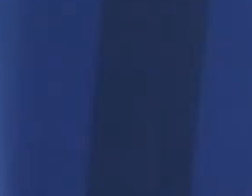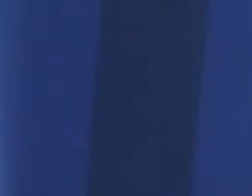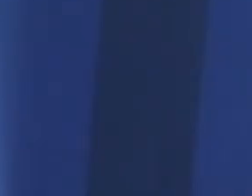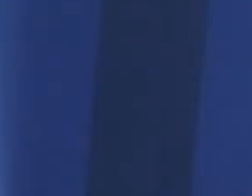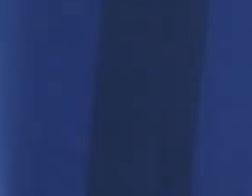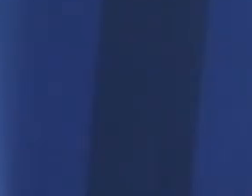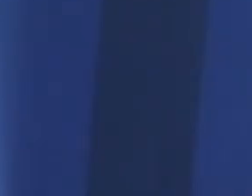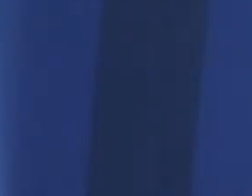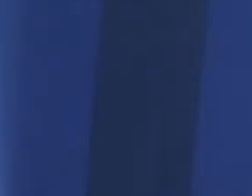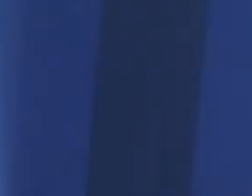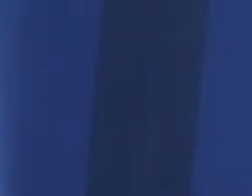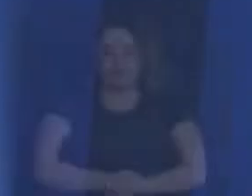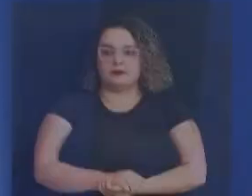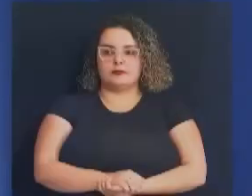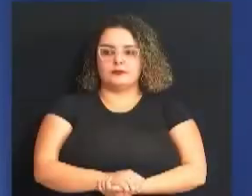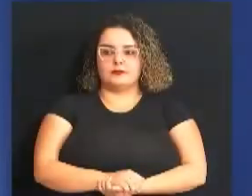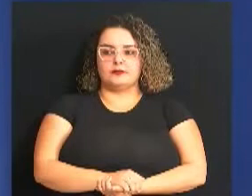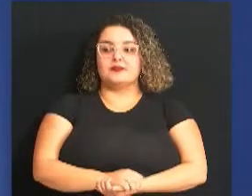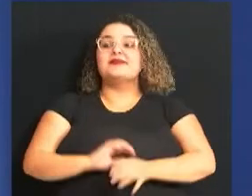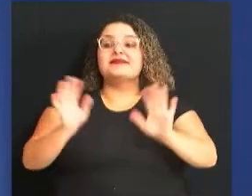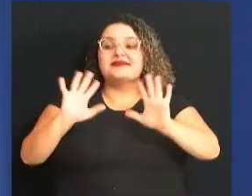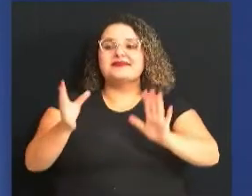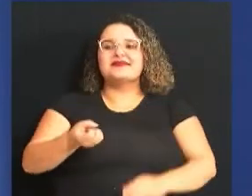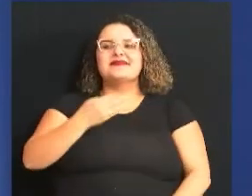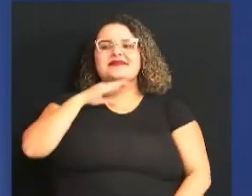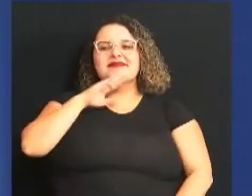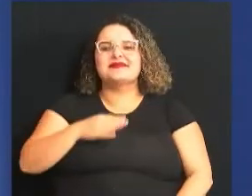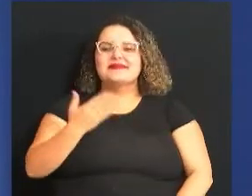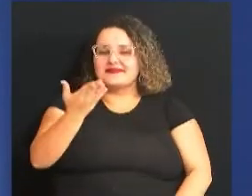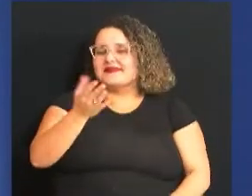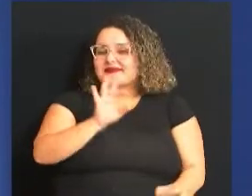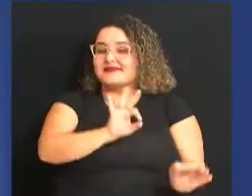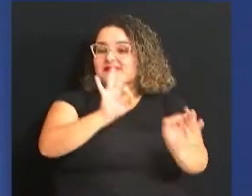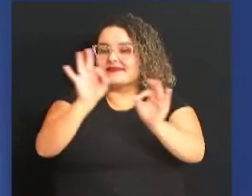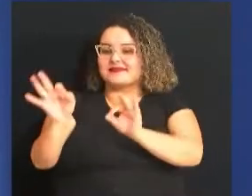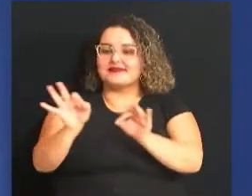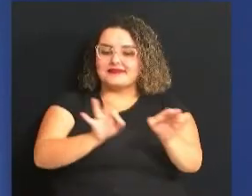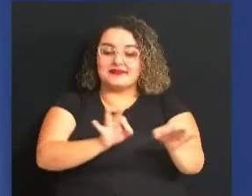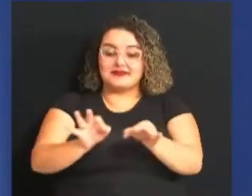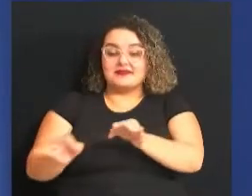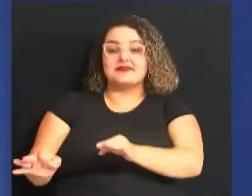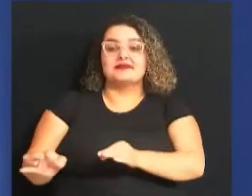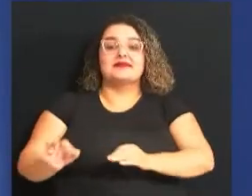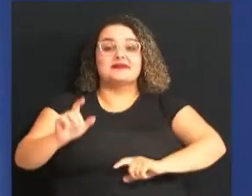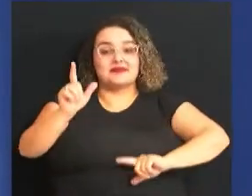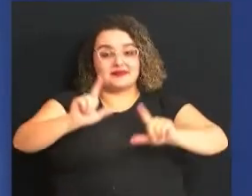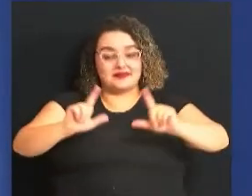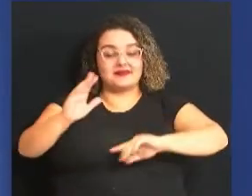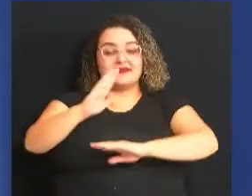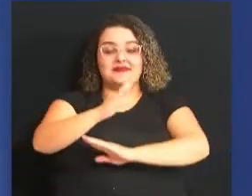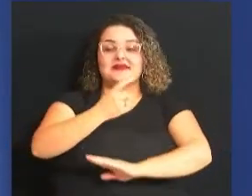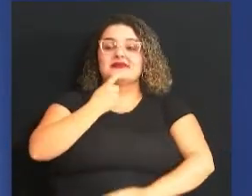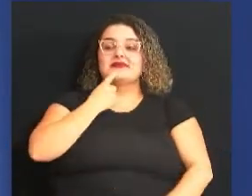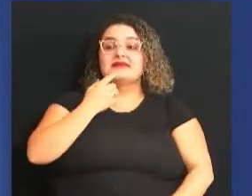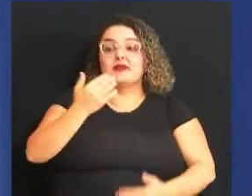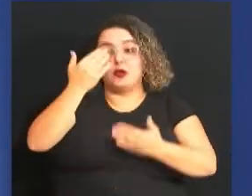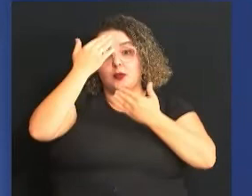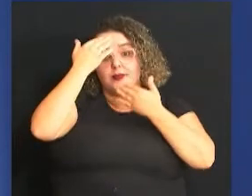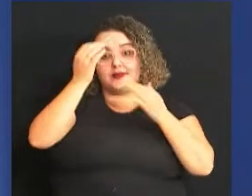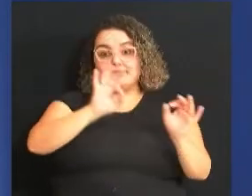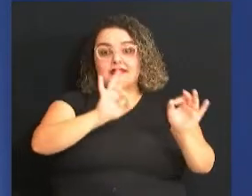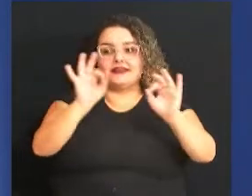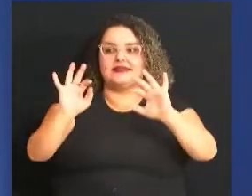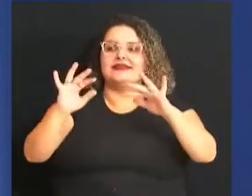Olá, muito boa tarde para você que está aí acompanhando a programação da TV Câmara Campinas. Muito obrigada pela sua companhia e audiência aí ao